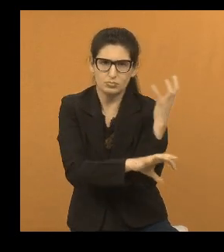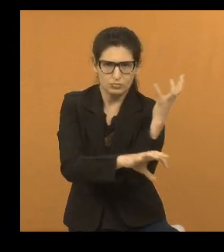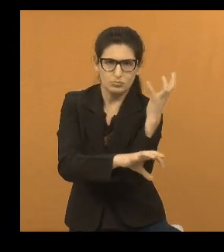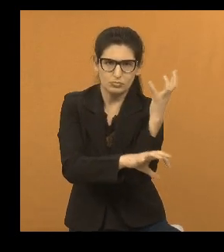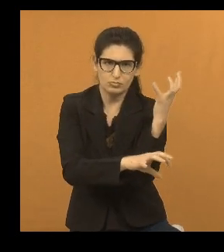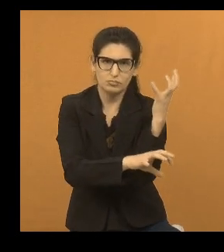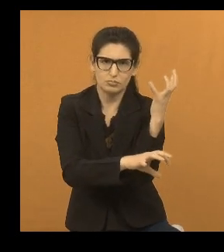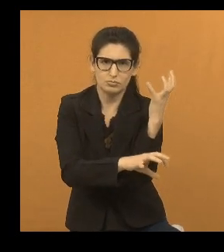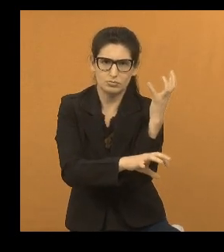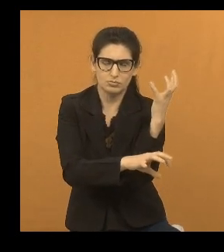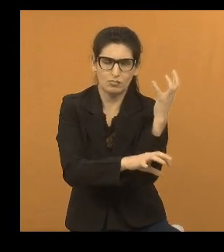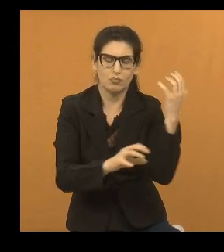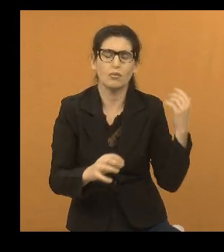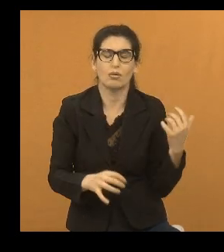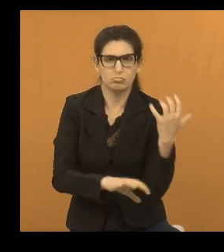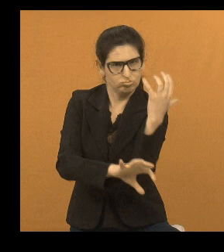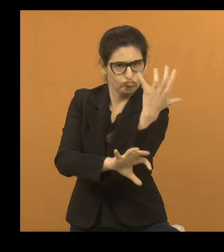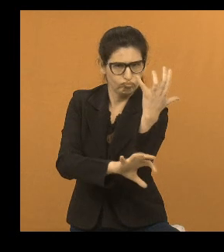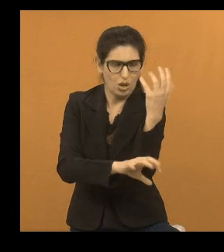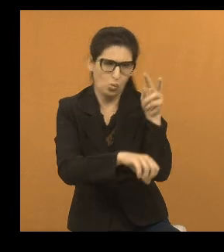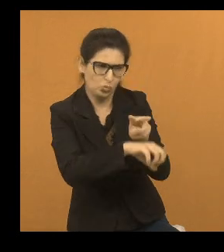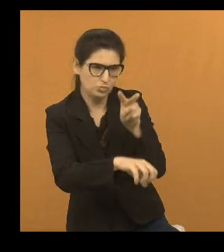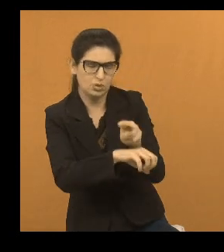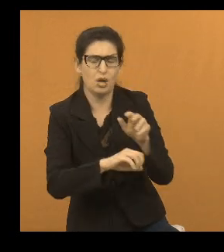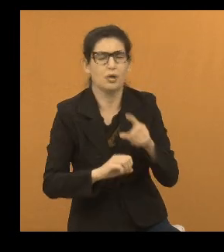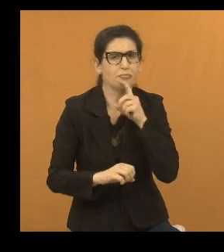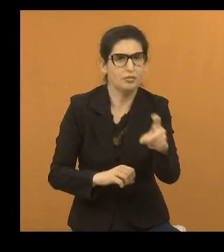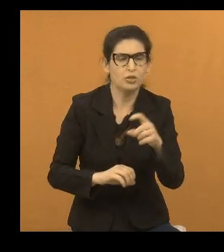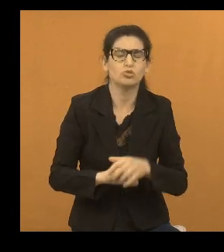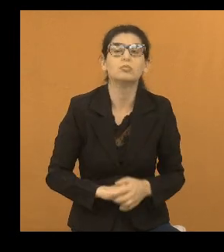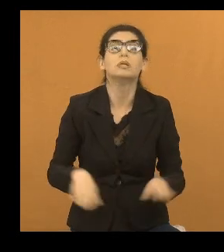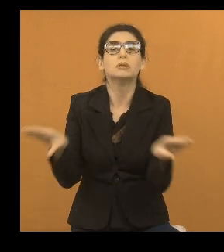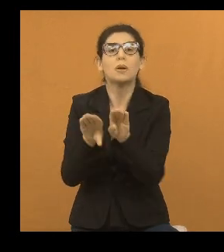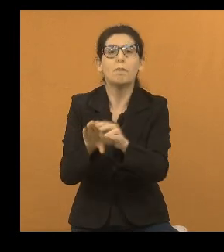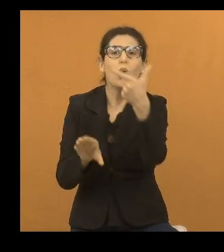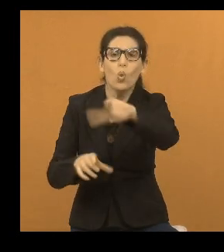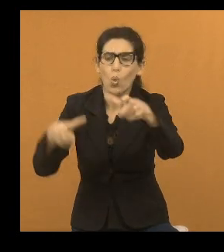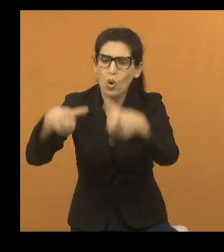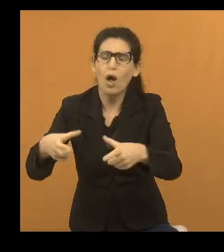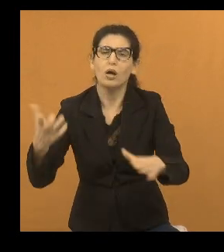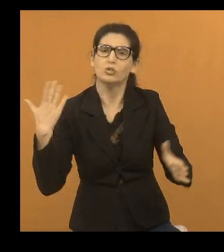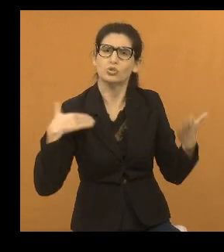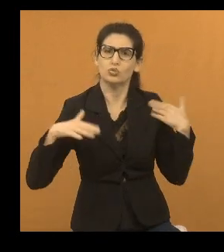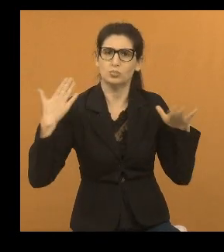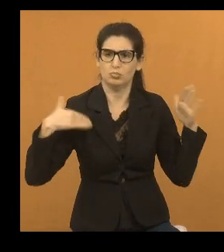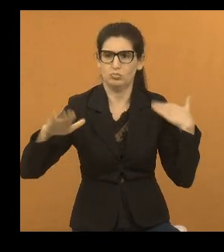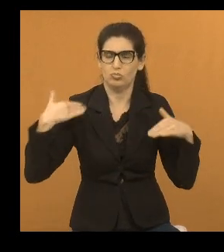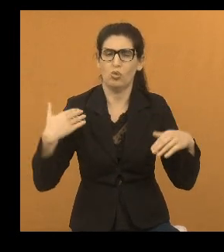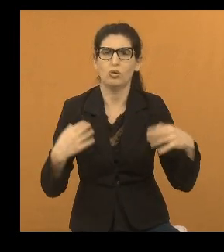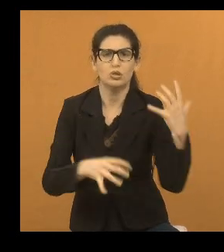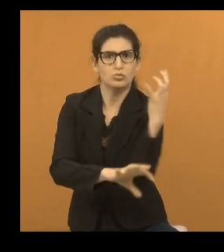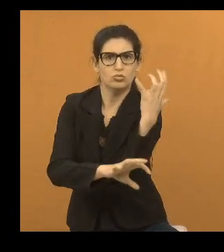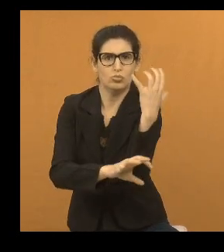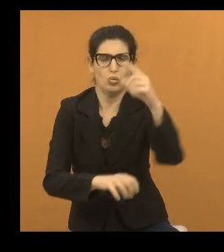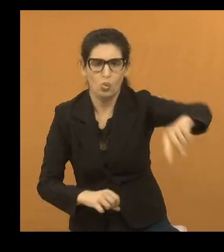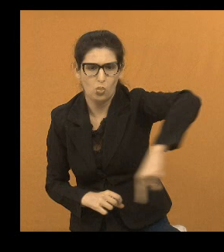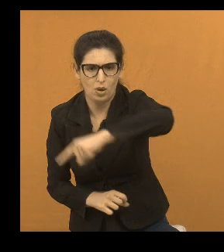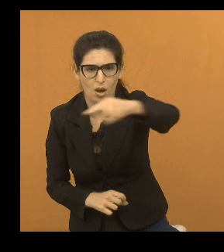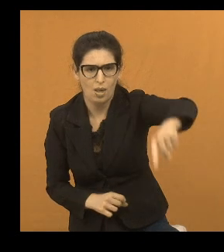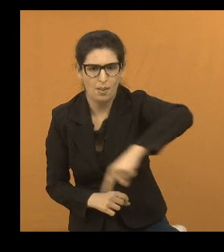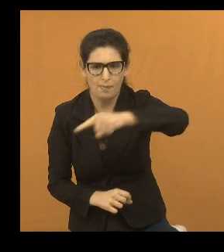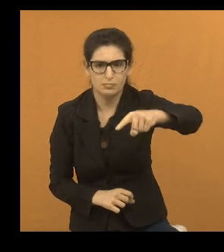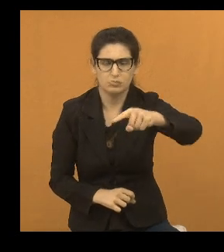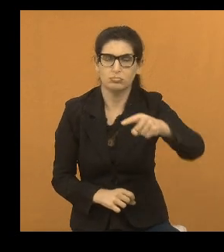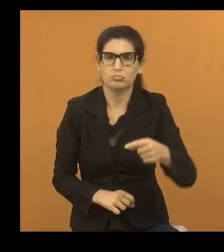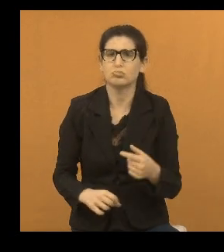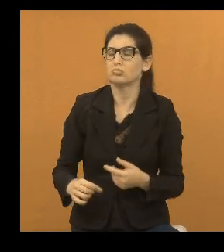sustentável para as áreas verdes. E as áreas de lazer, que são os parques e as praças. Nós temos